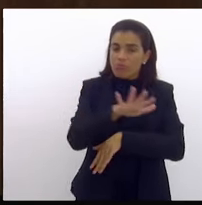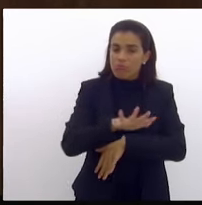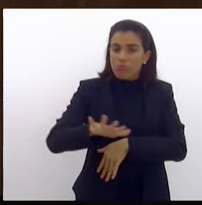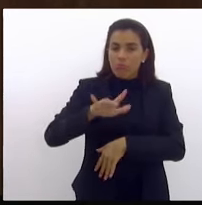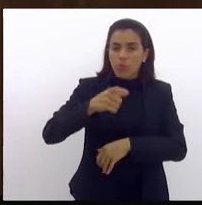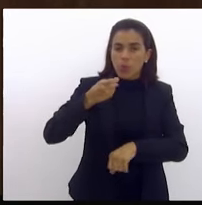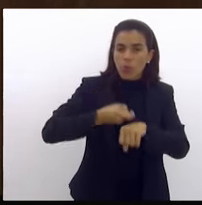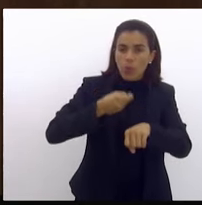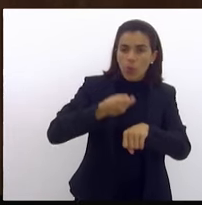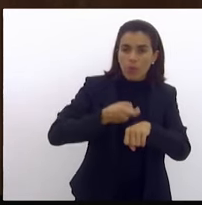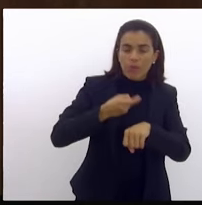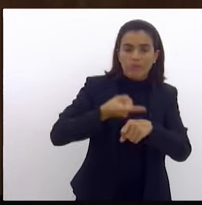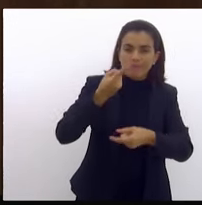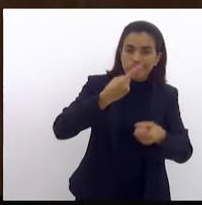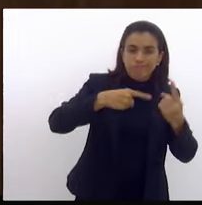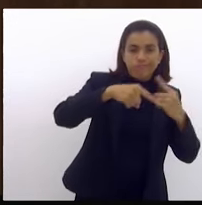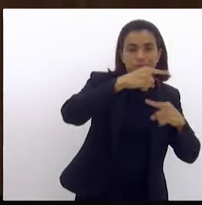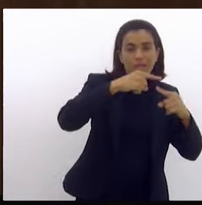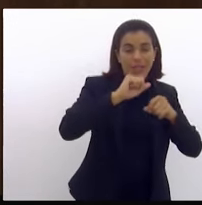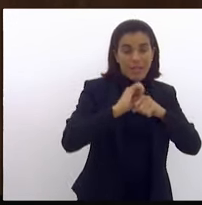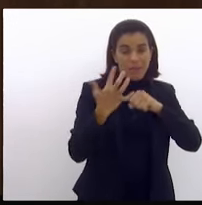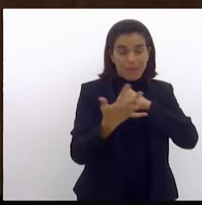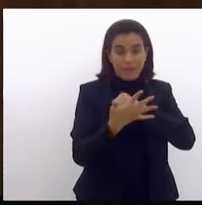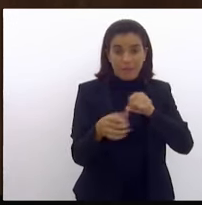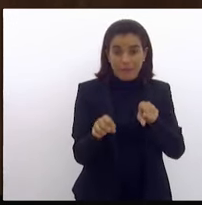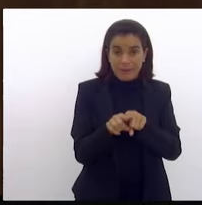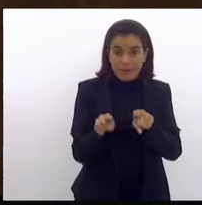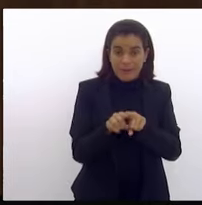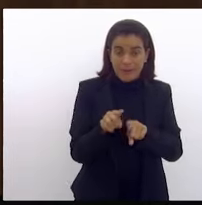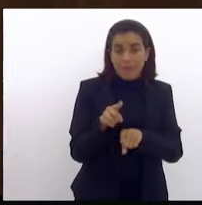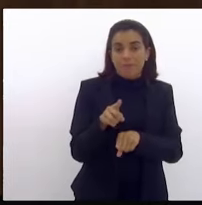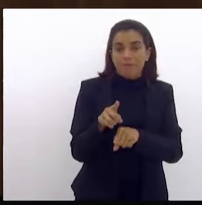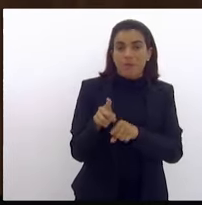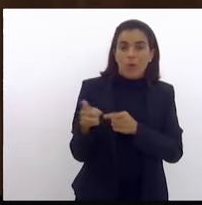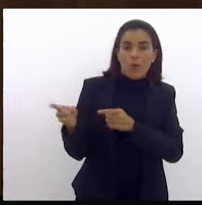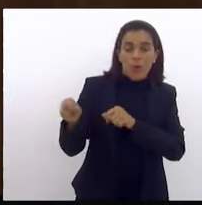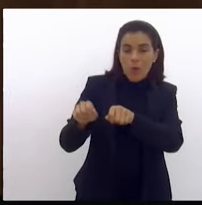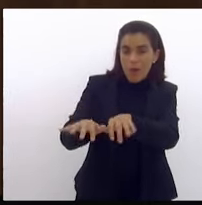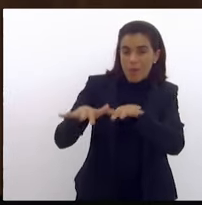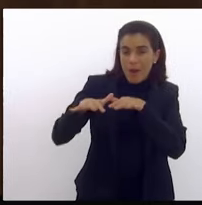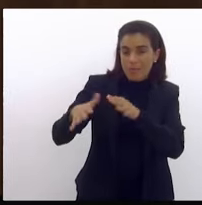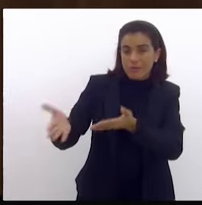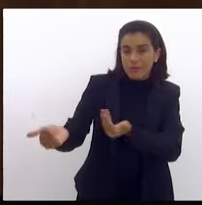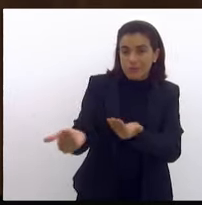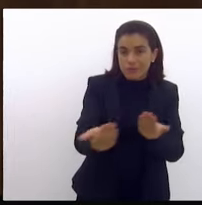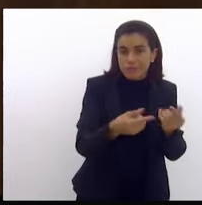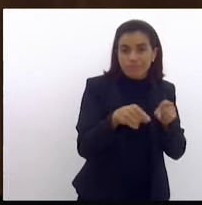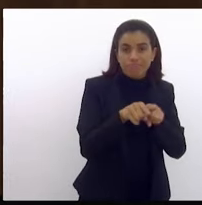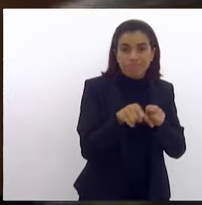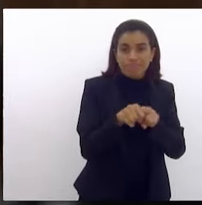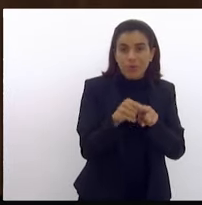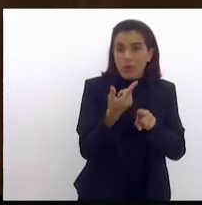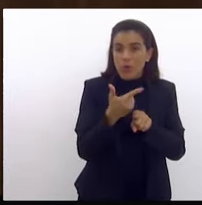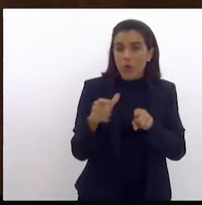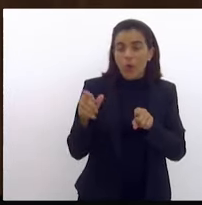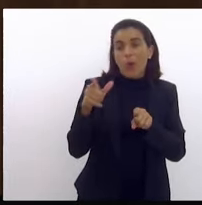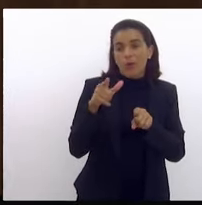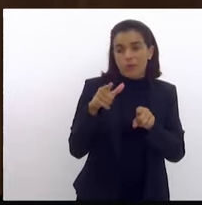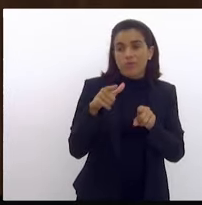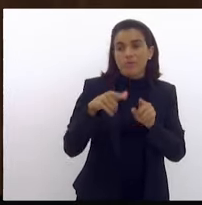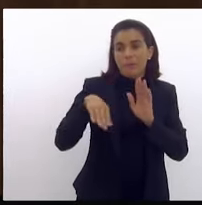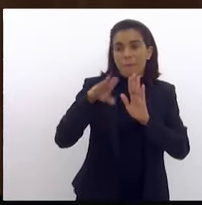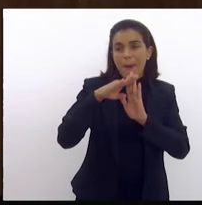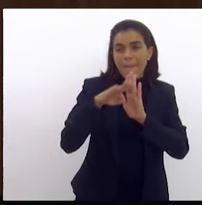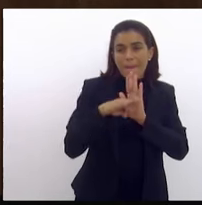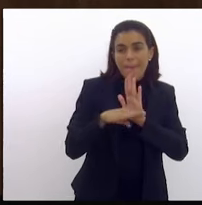onde a gente retomava da pandemia, e não só o PJ, mas como muitos outros projetos da casa, ainda